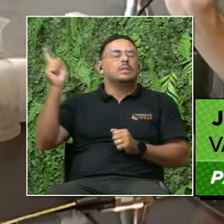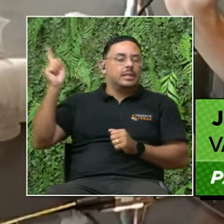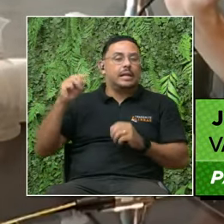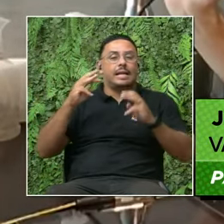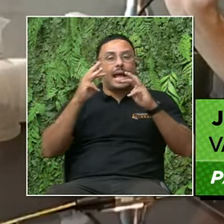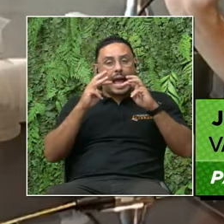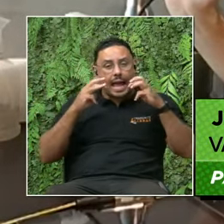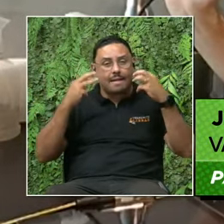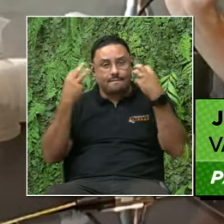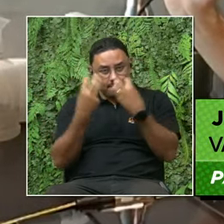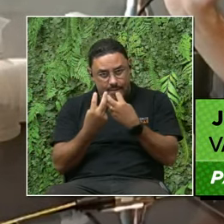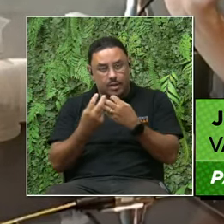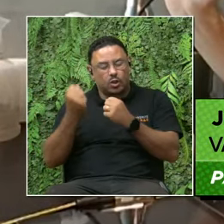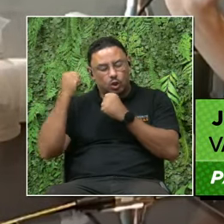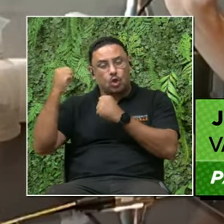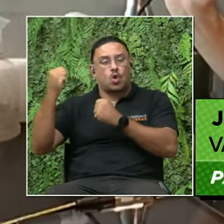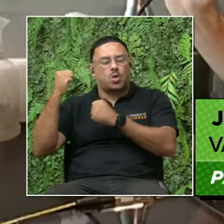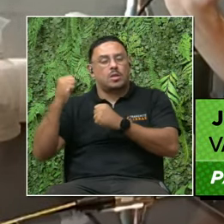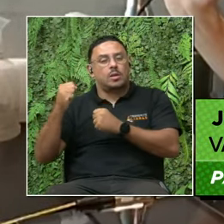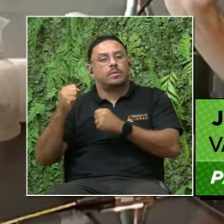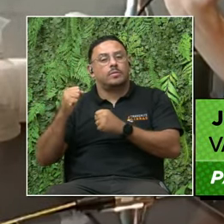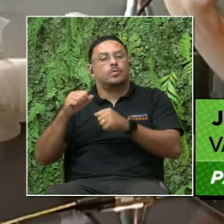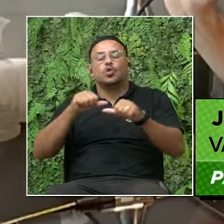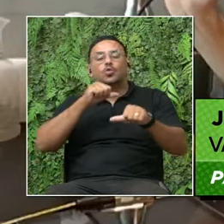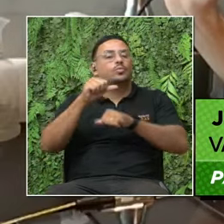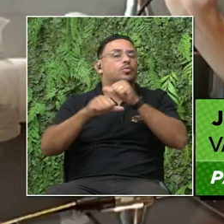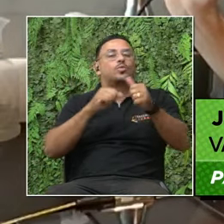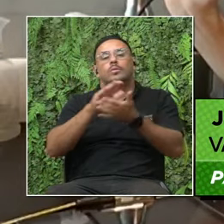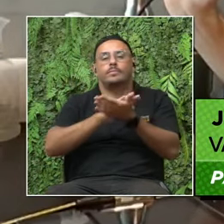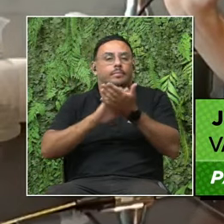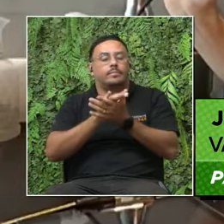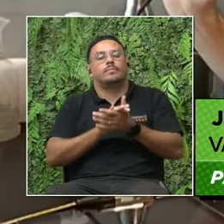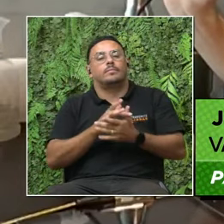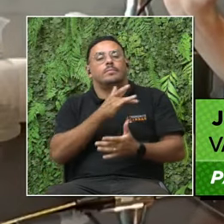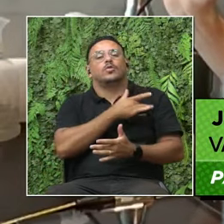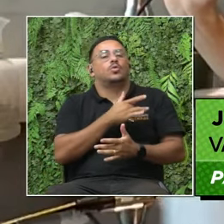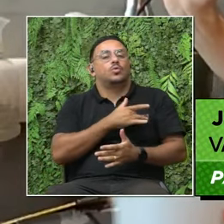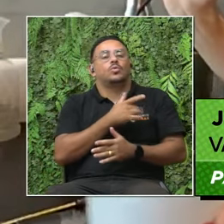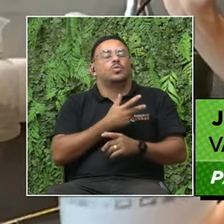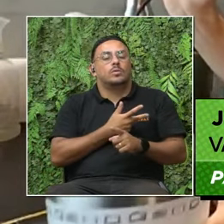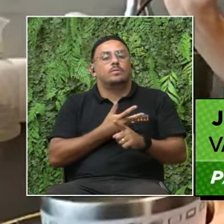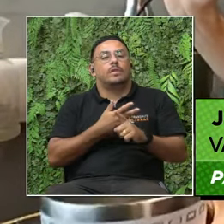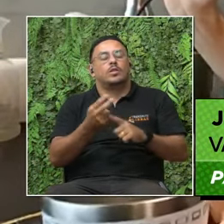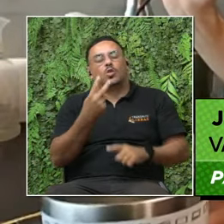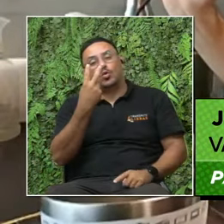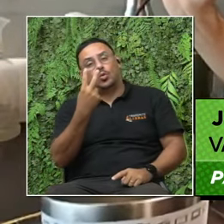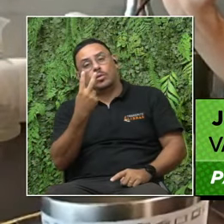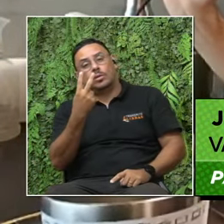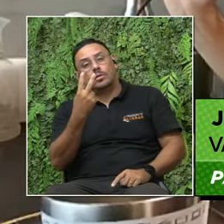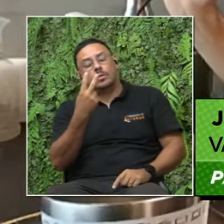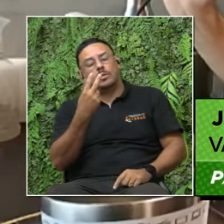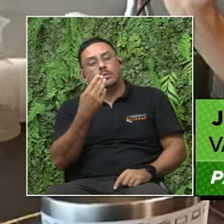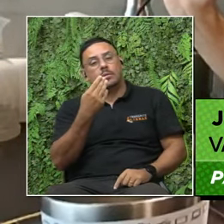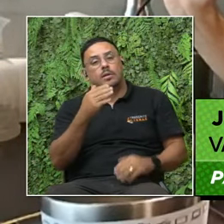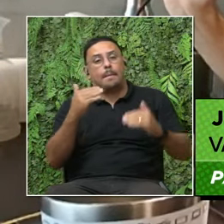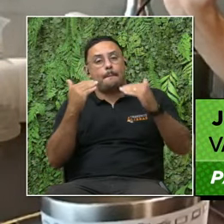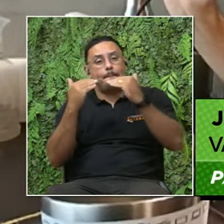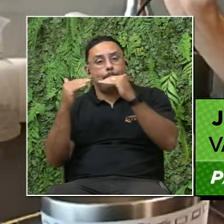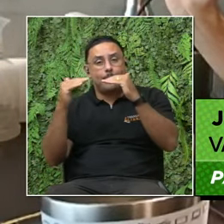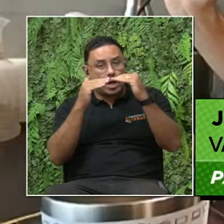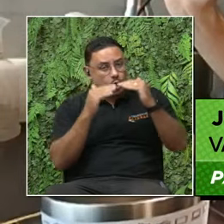arena MRV nada alterou né O Cruzeiro foi lá venceu duas e empatou uma Então vamos ter